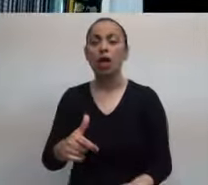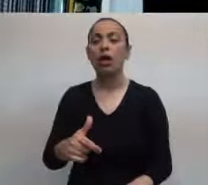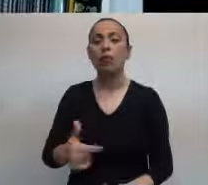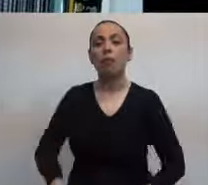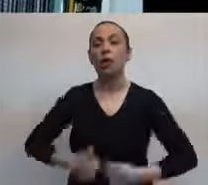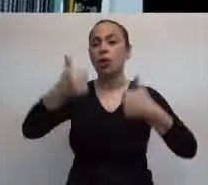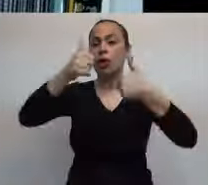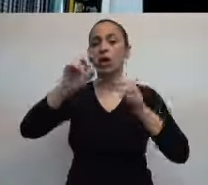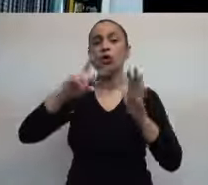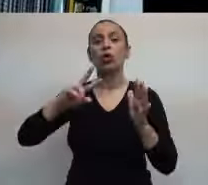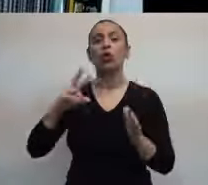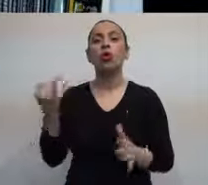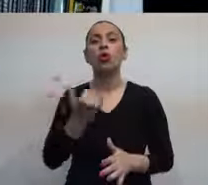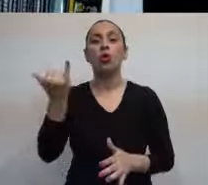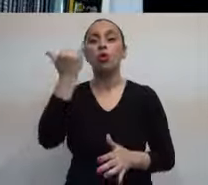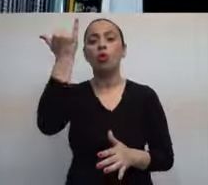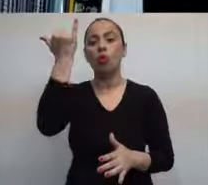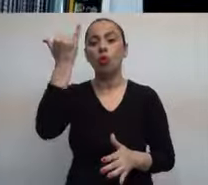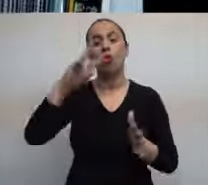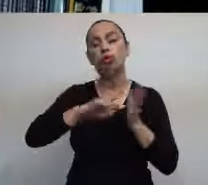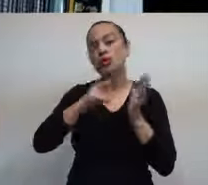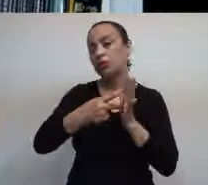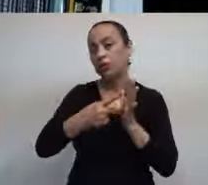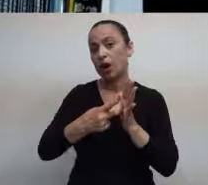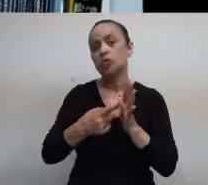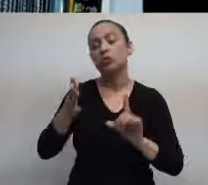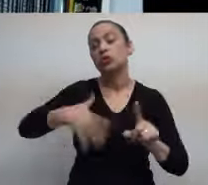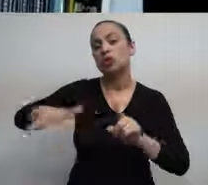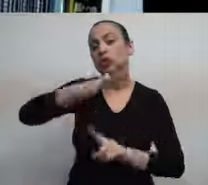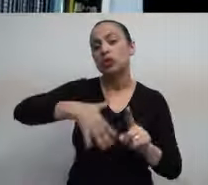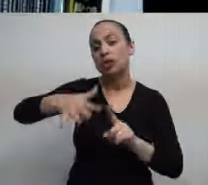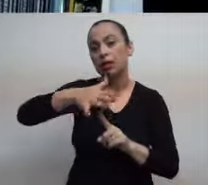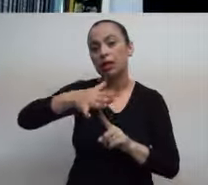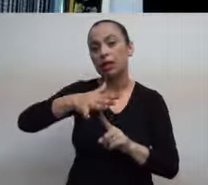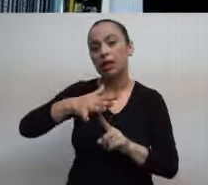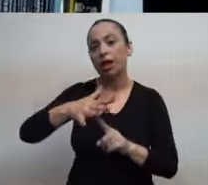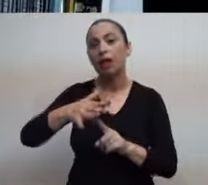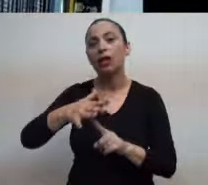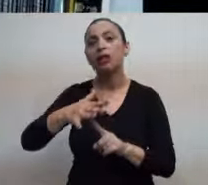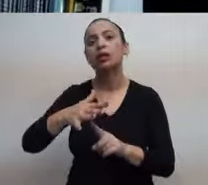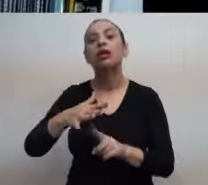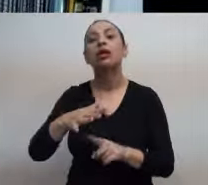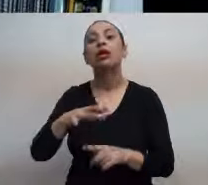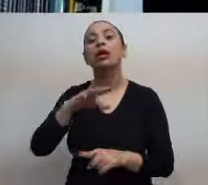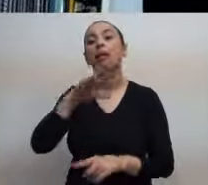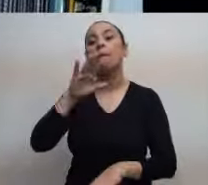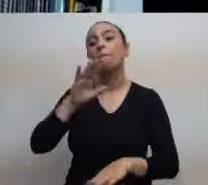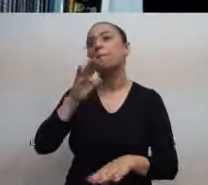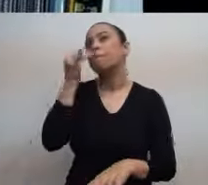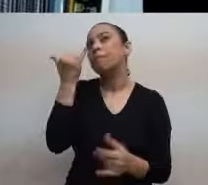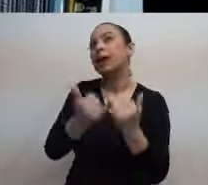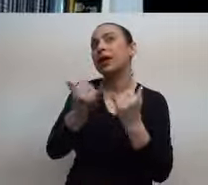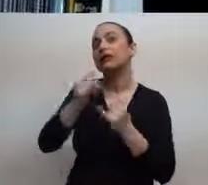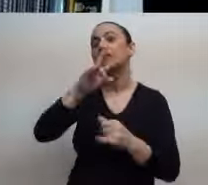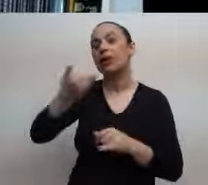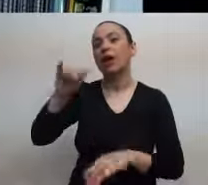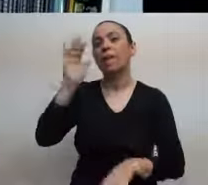os significativos e os significados de uma sociedade pretensamente mais humana ou